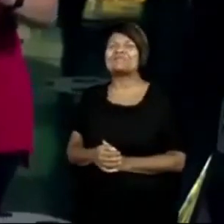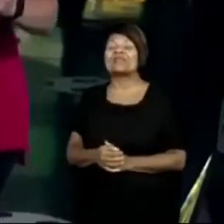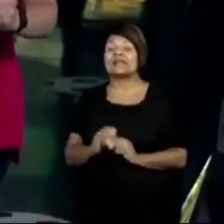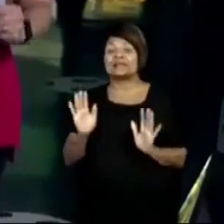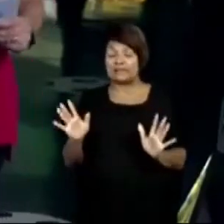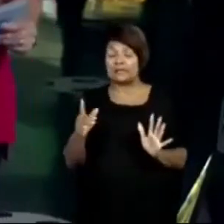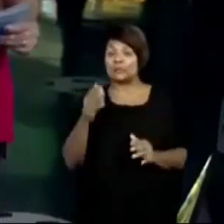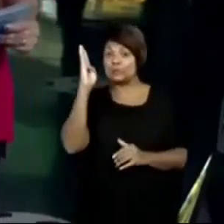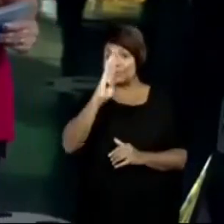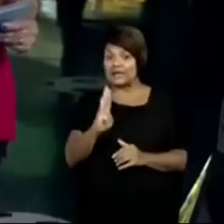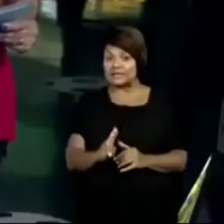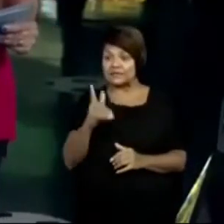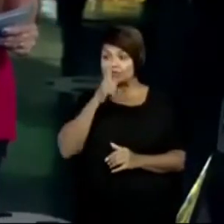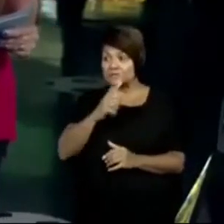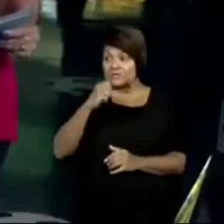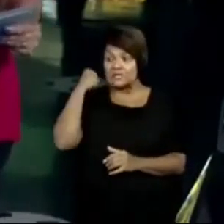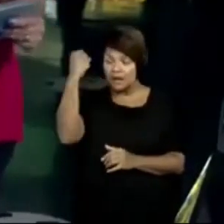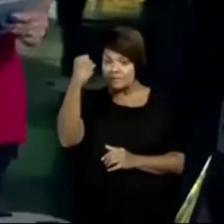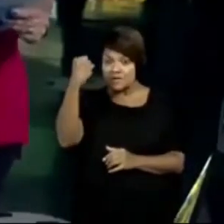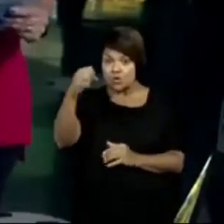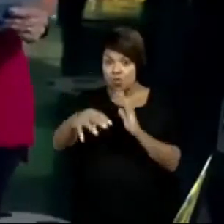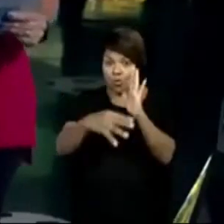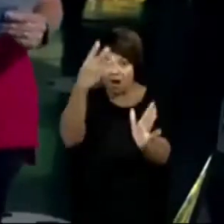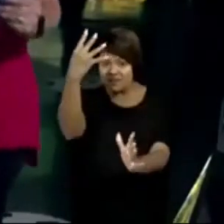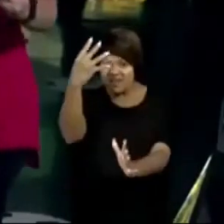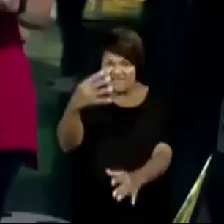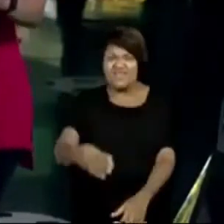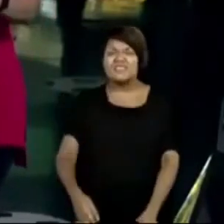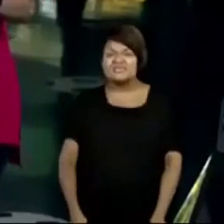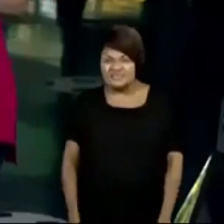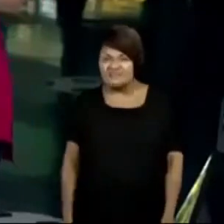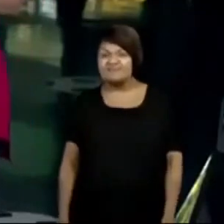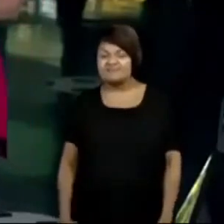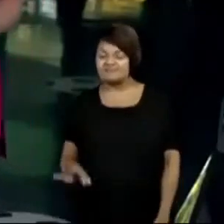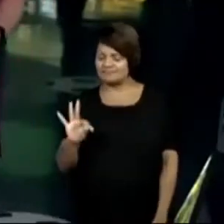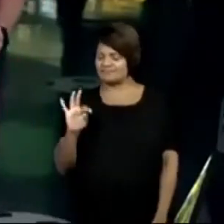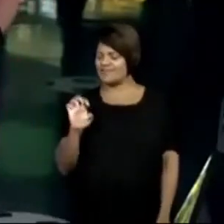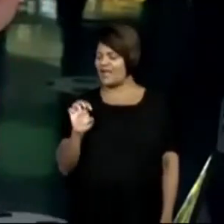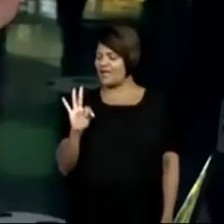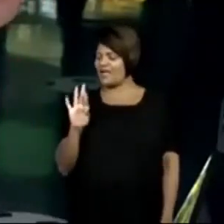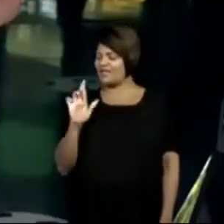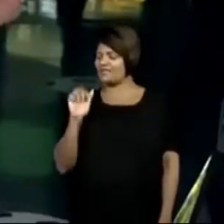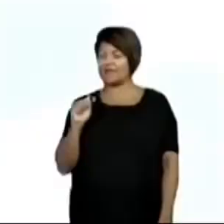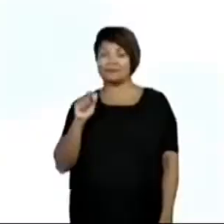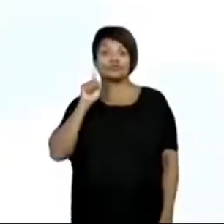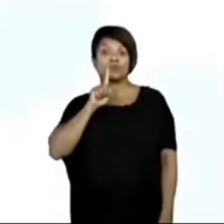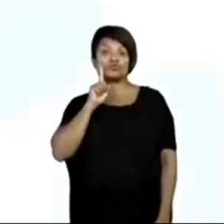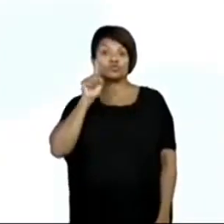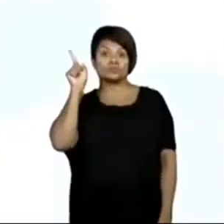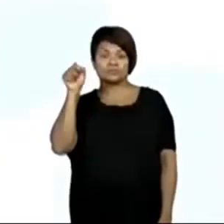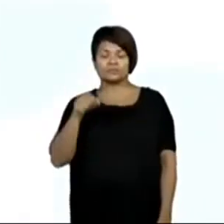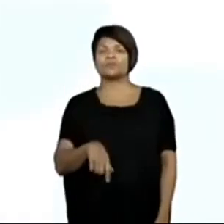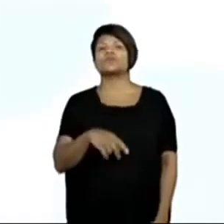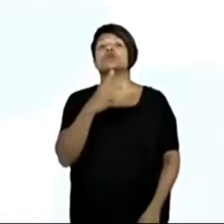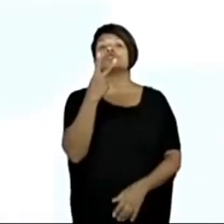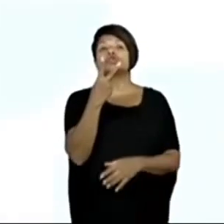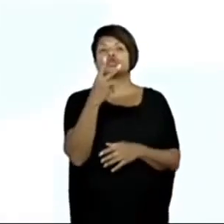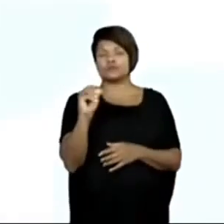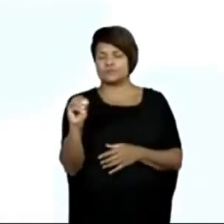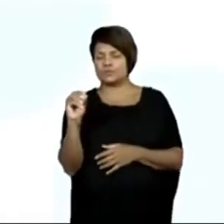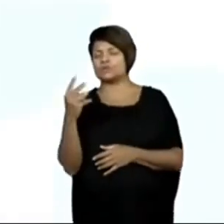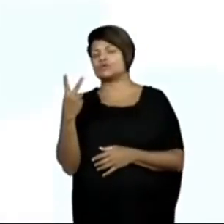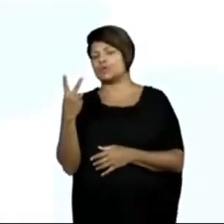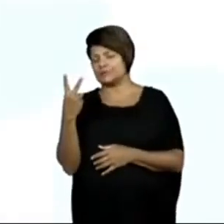o Brasil conquista o seu quarto título, Fran, lá nos Estados Unidos. E em 2002, o